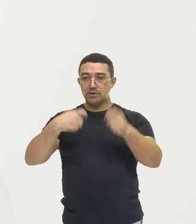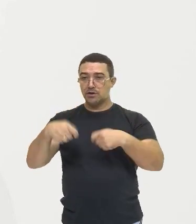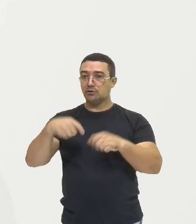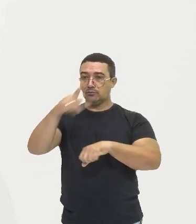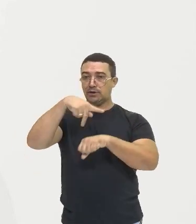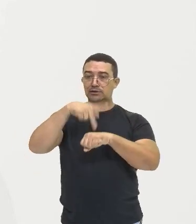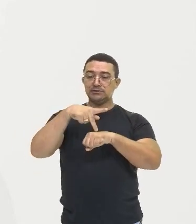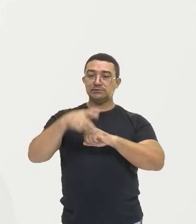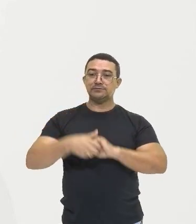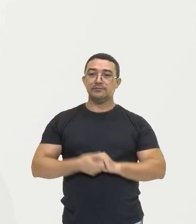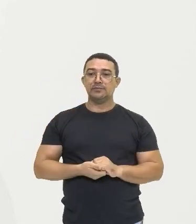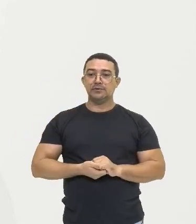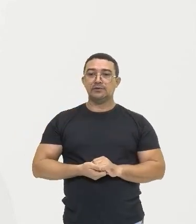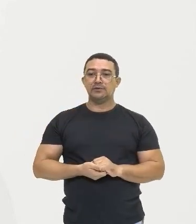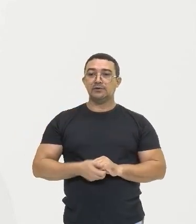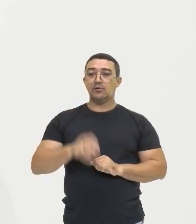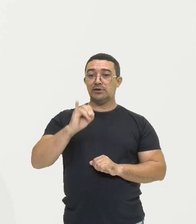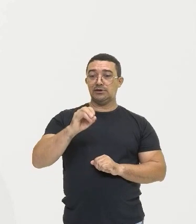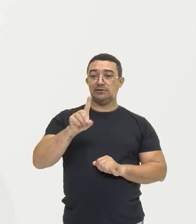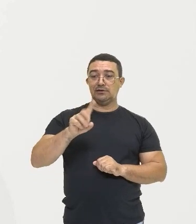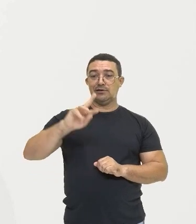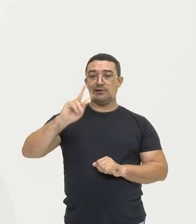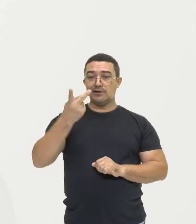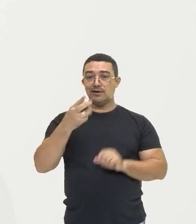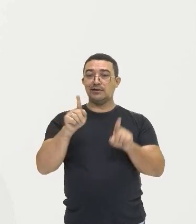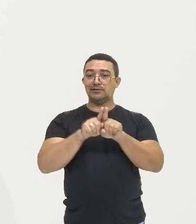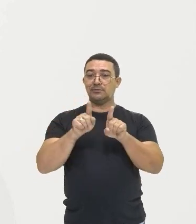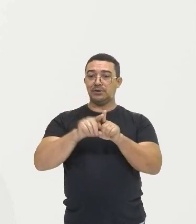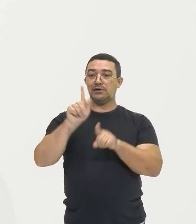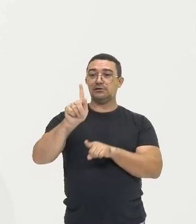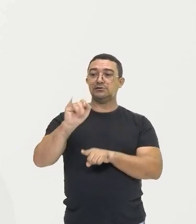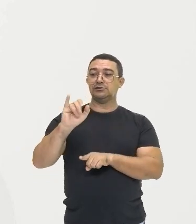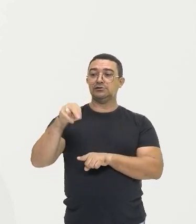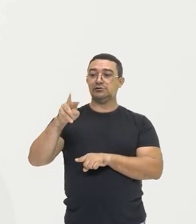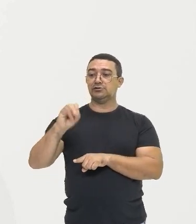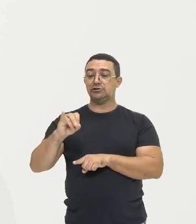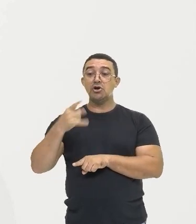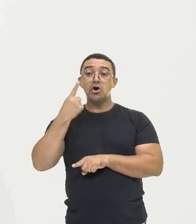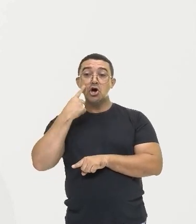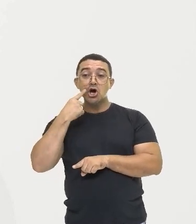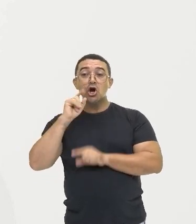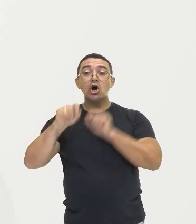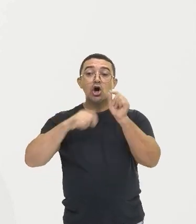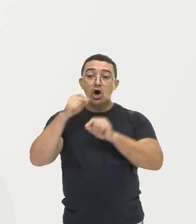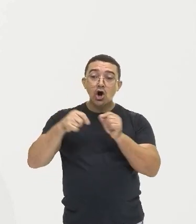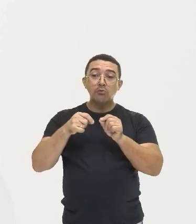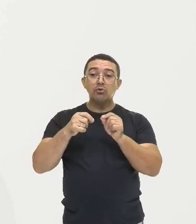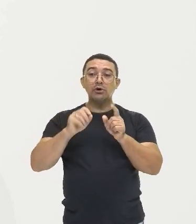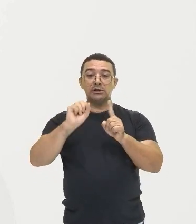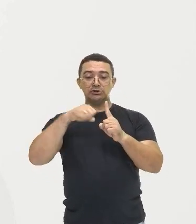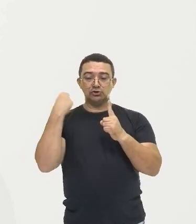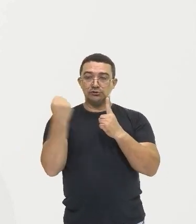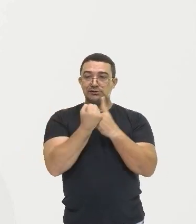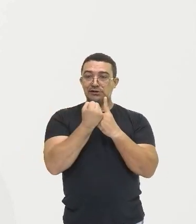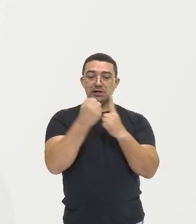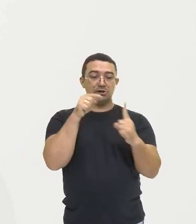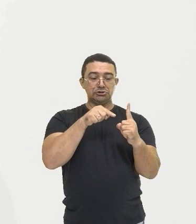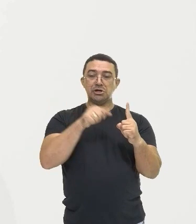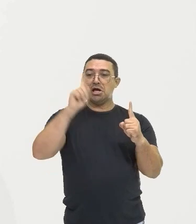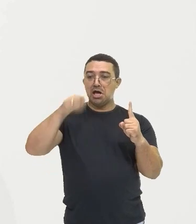através deles, a gente consegue definir de uma forma melhor se aquela sociedade é ou